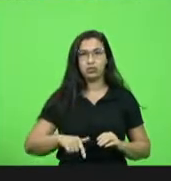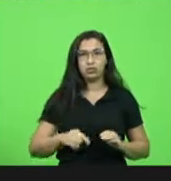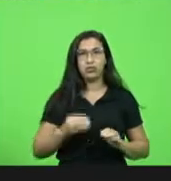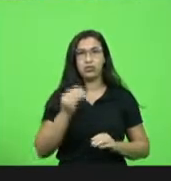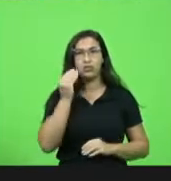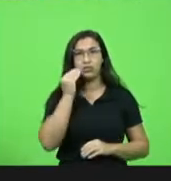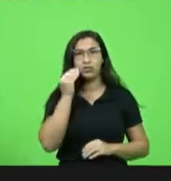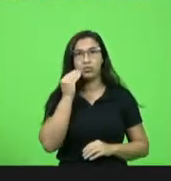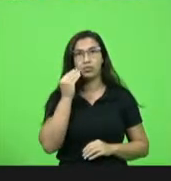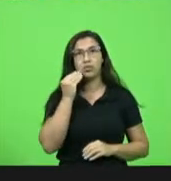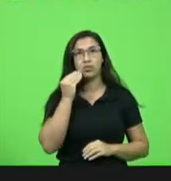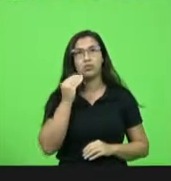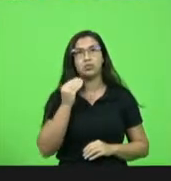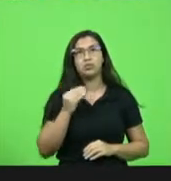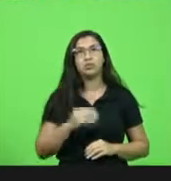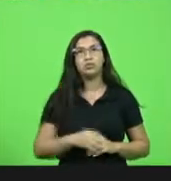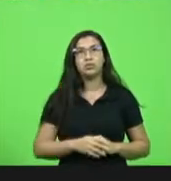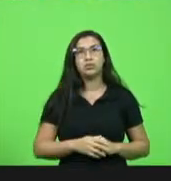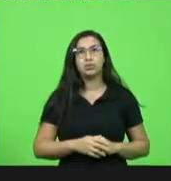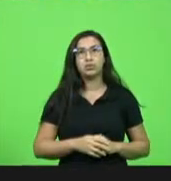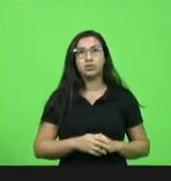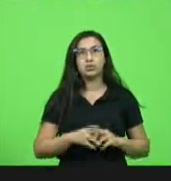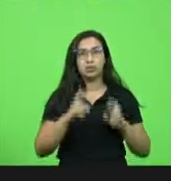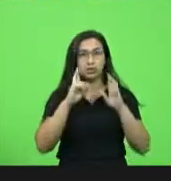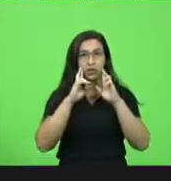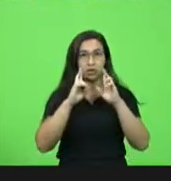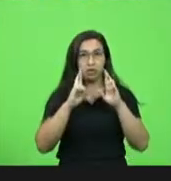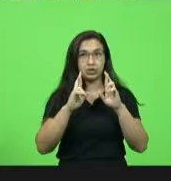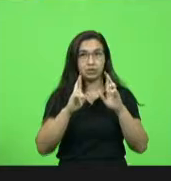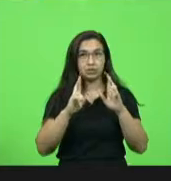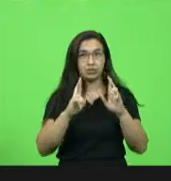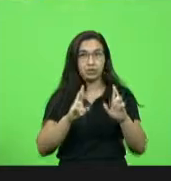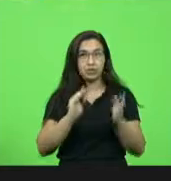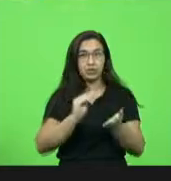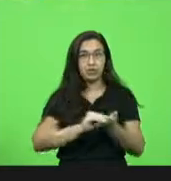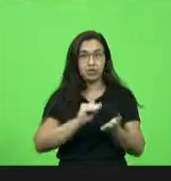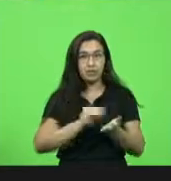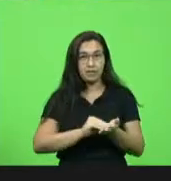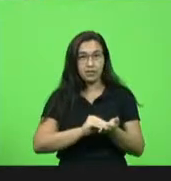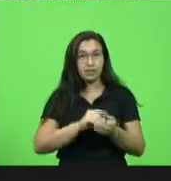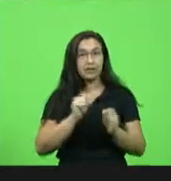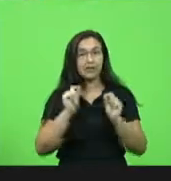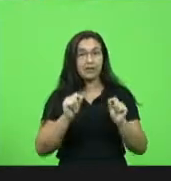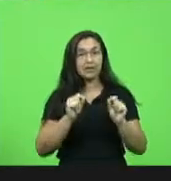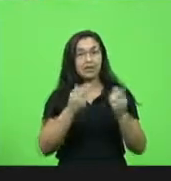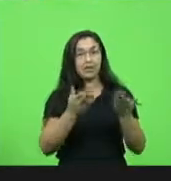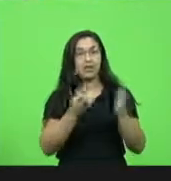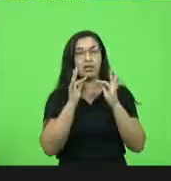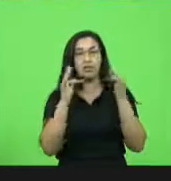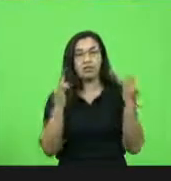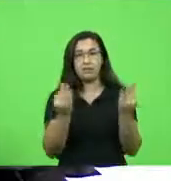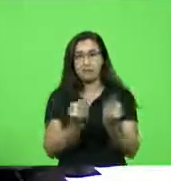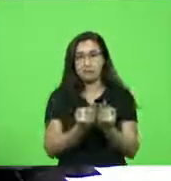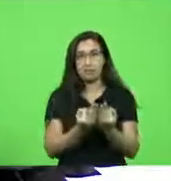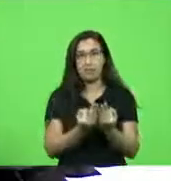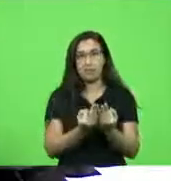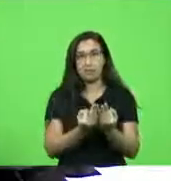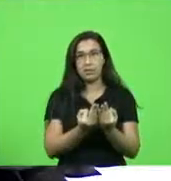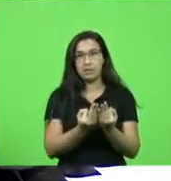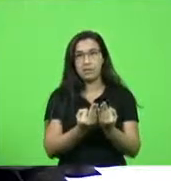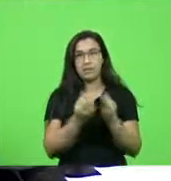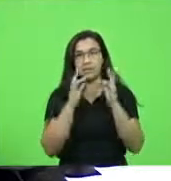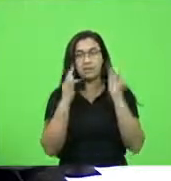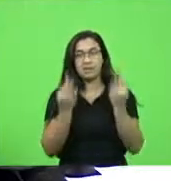porque já a quem foi desrespeitada aqui foram as famílias, senhor presidente. As famílias. Nós temos